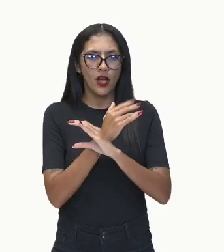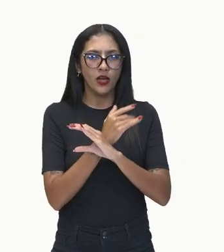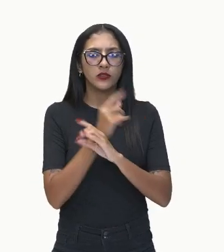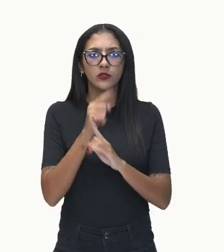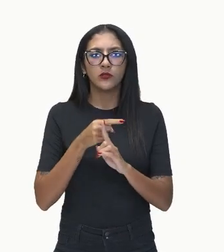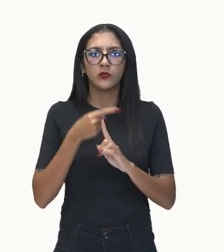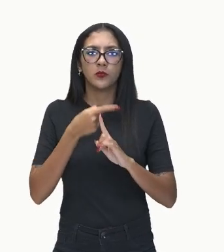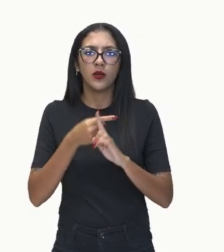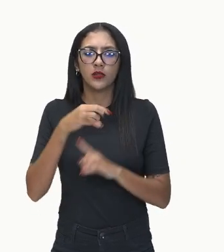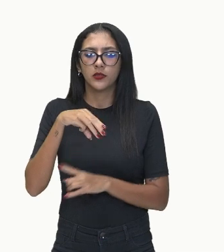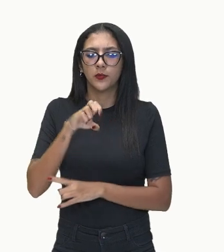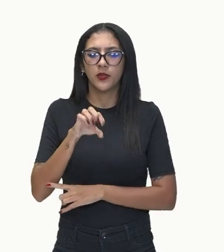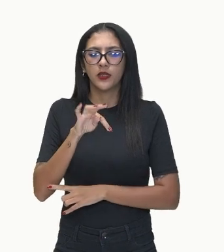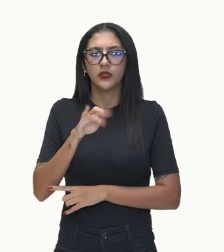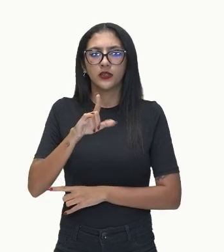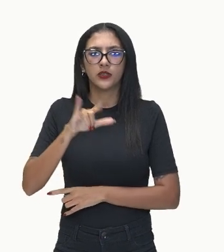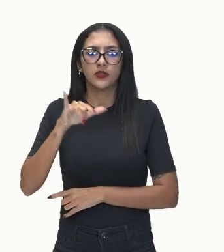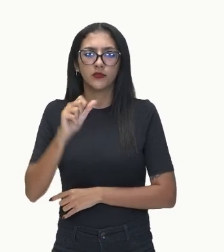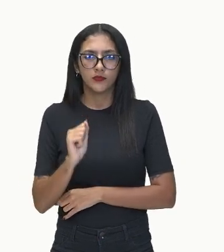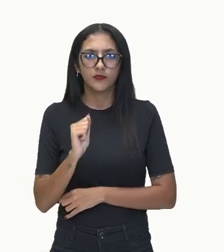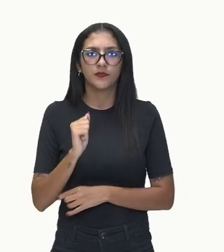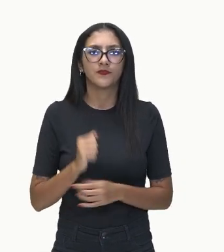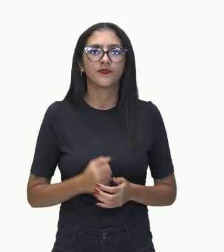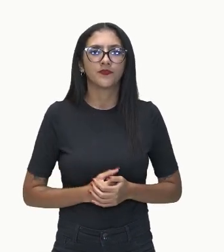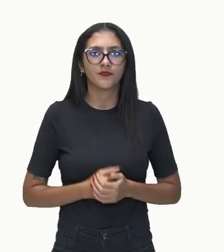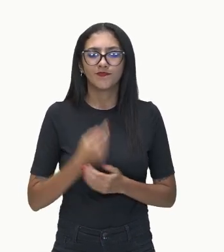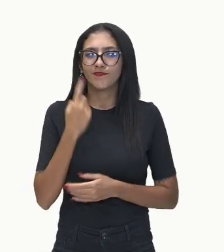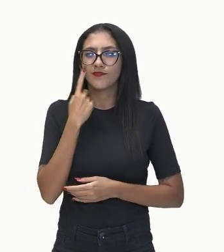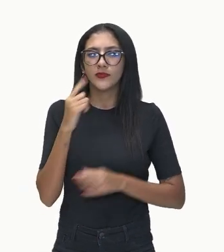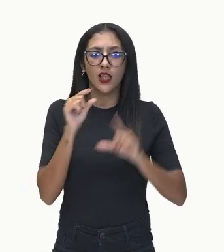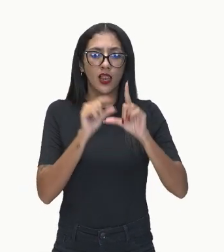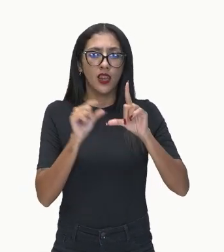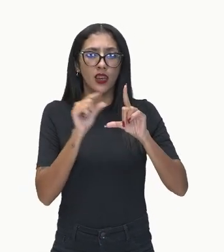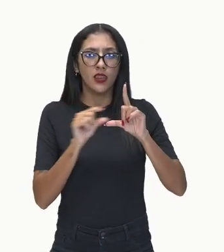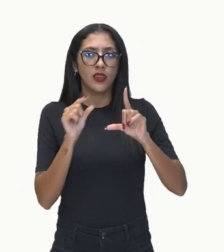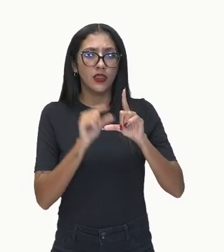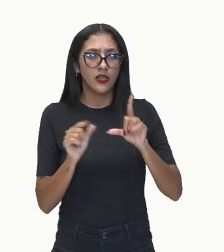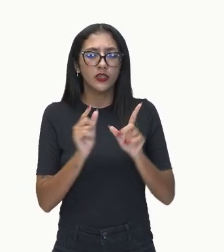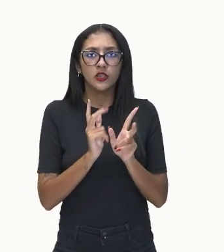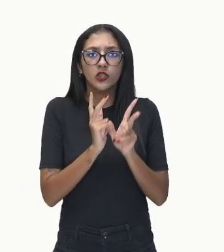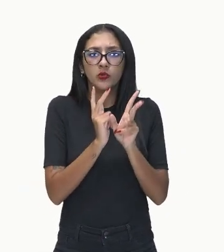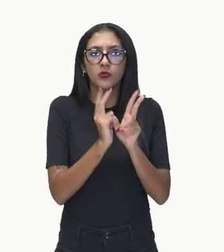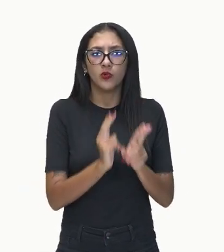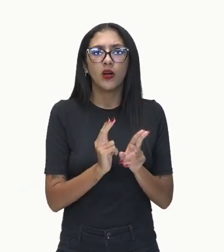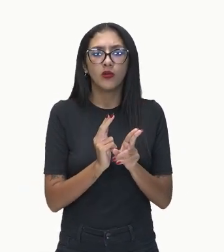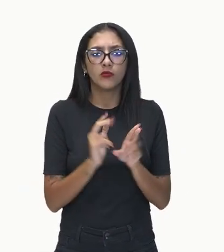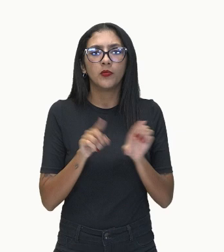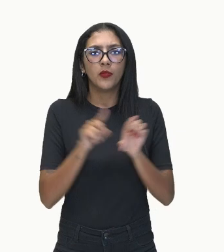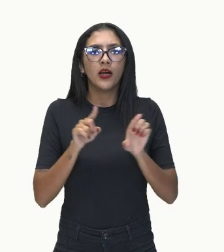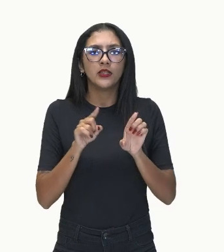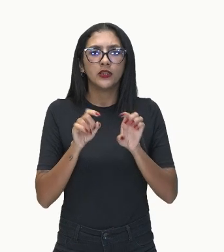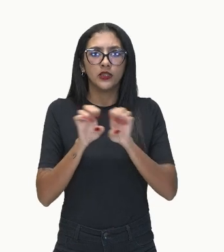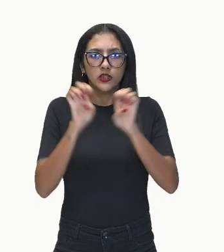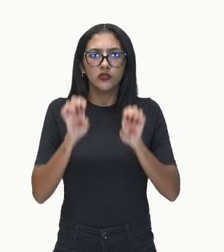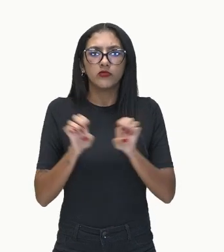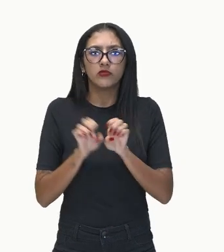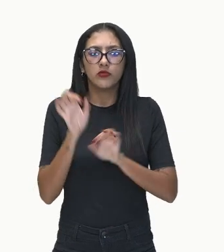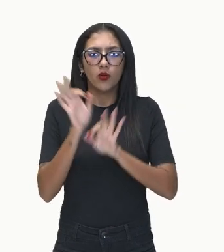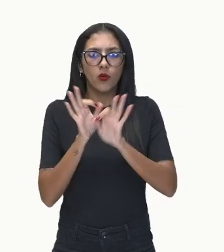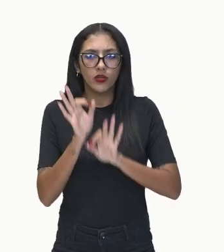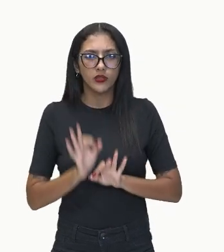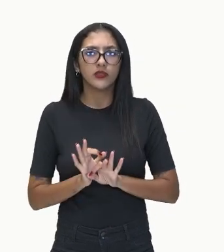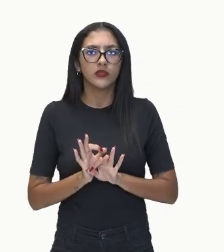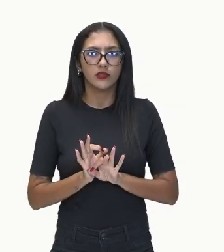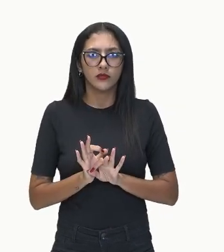éster, importante reconhecer. Então, tem a mesma fórmula molecular. Se eles são diferentes, quer dizer que eles são